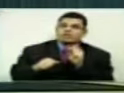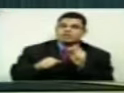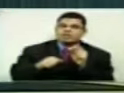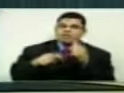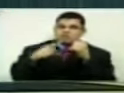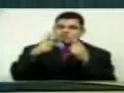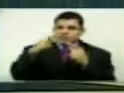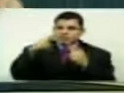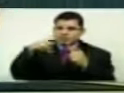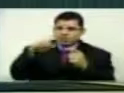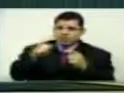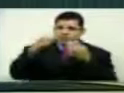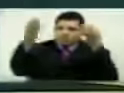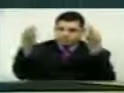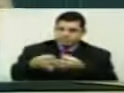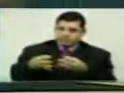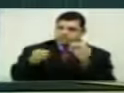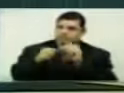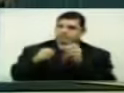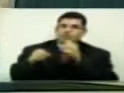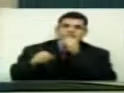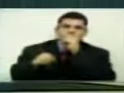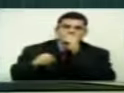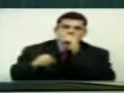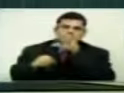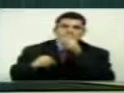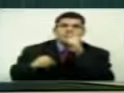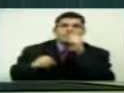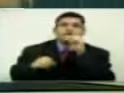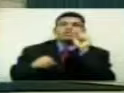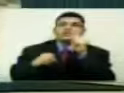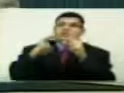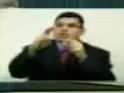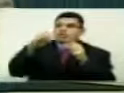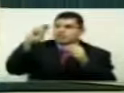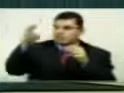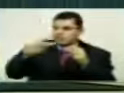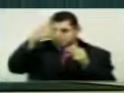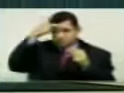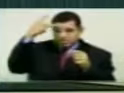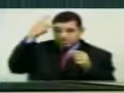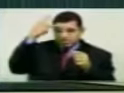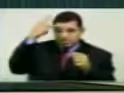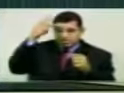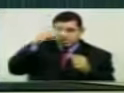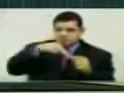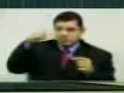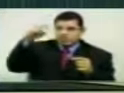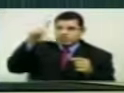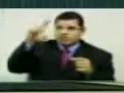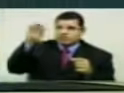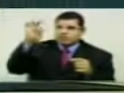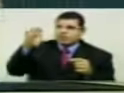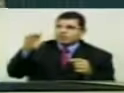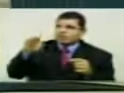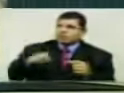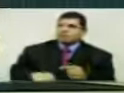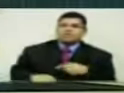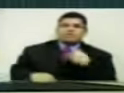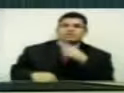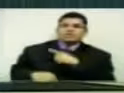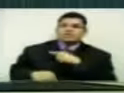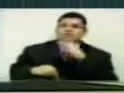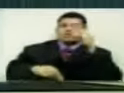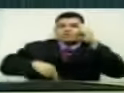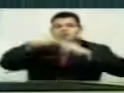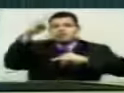que o PROAMA estava pronto, ia fazer jorrar água na casa de 500 mil pessoas na Zona Norte e Leste. Nós